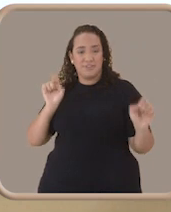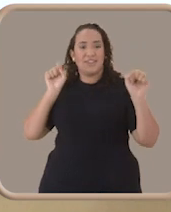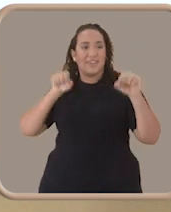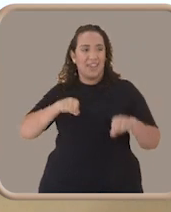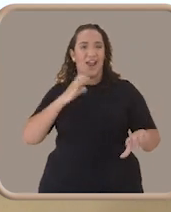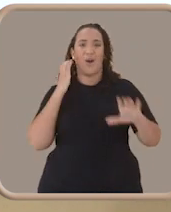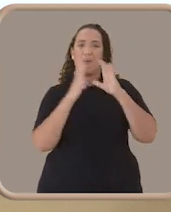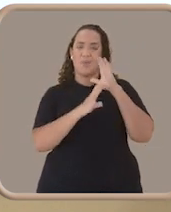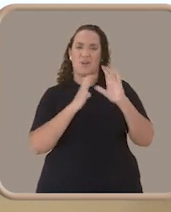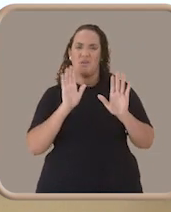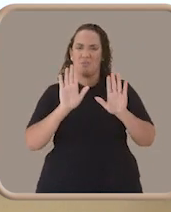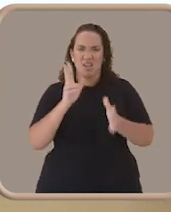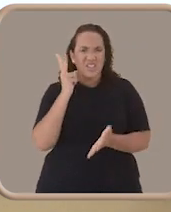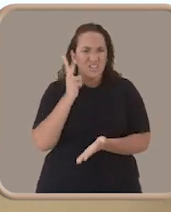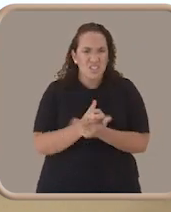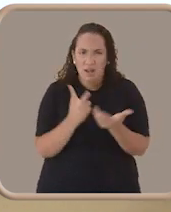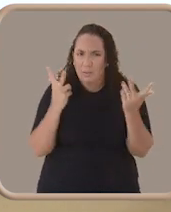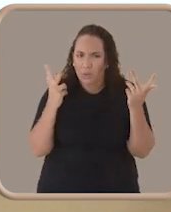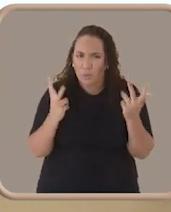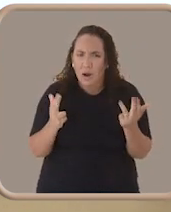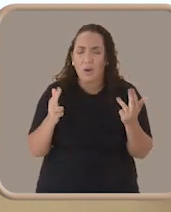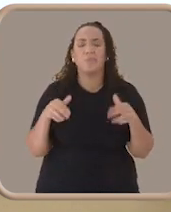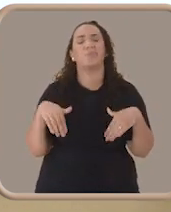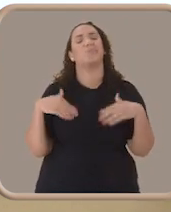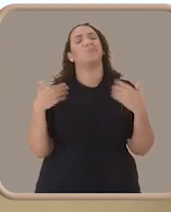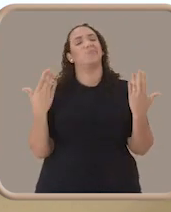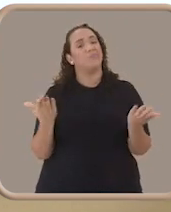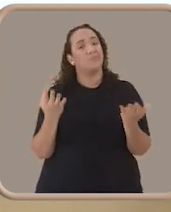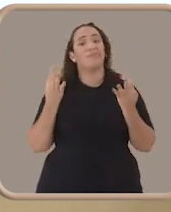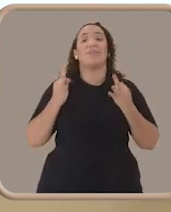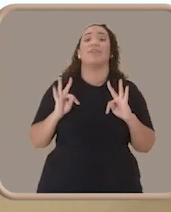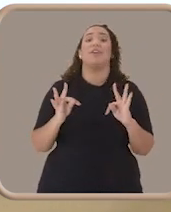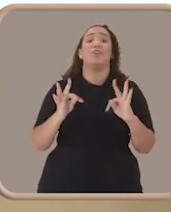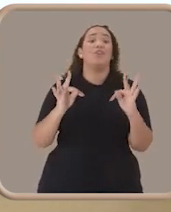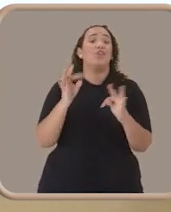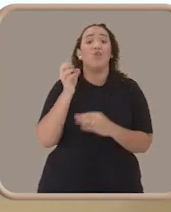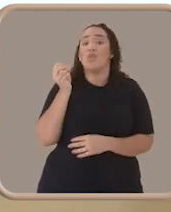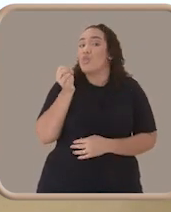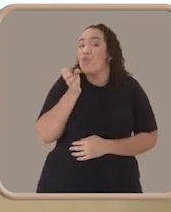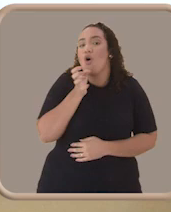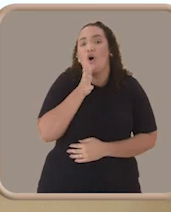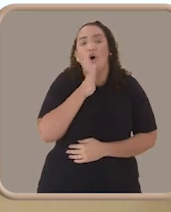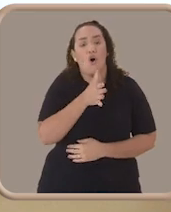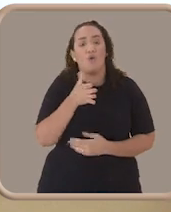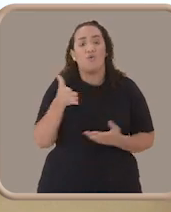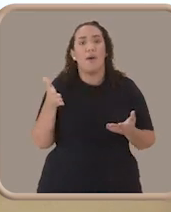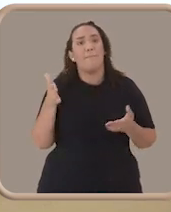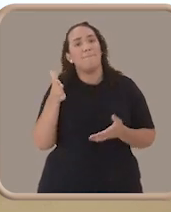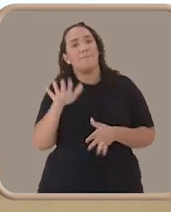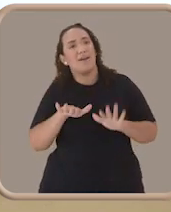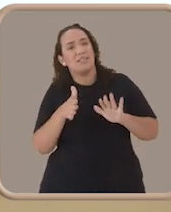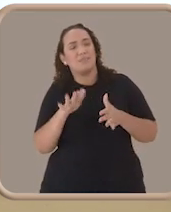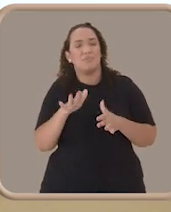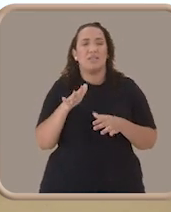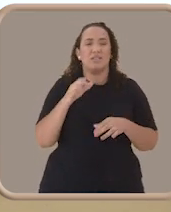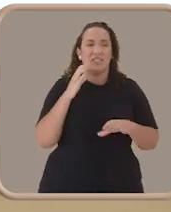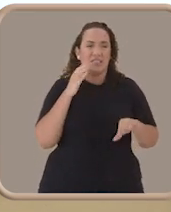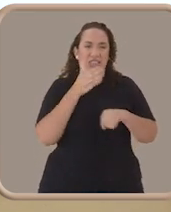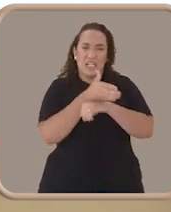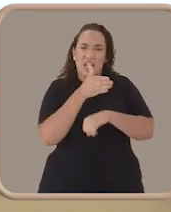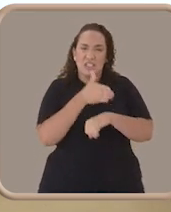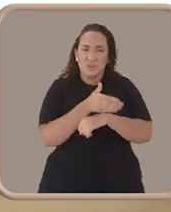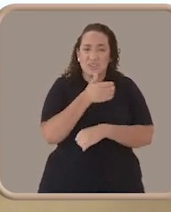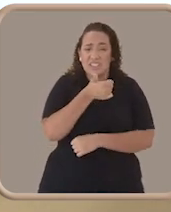assim? Essas tecnologias são relativamente novas e o acesso a elas tem se popularizado